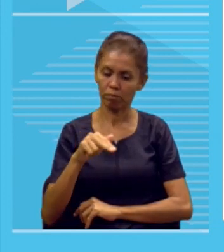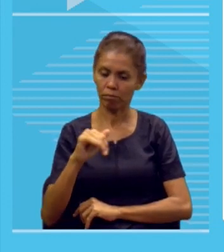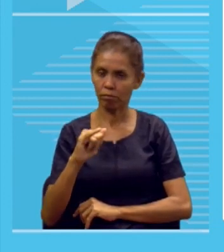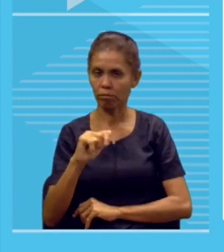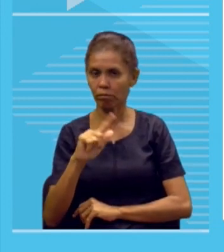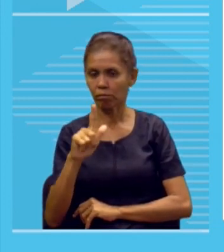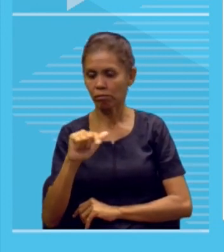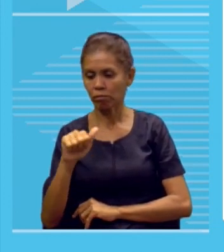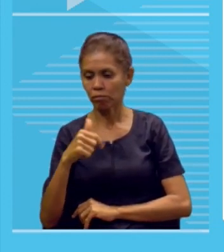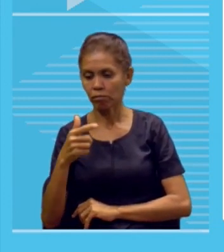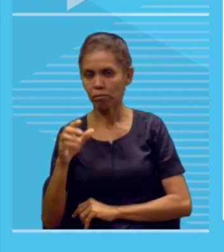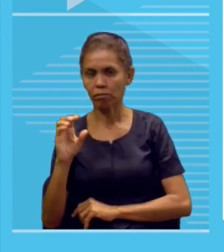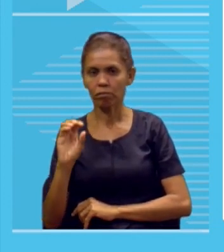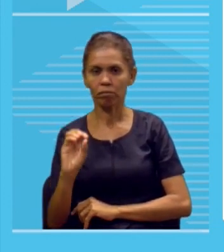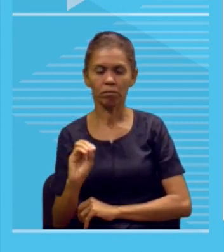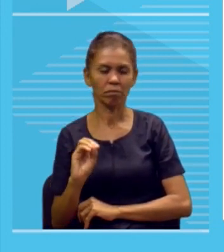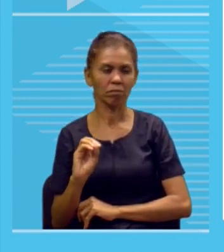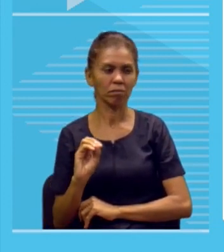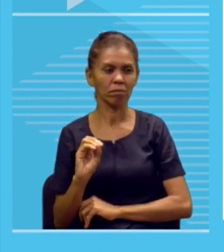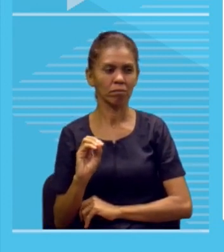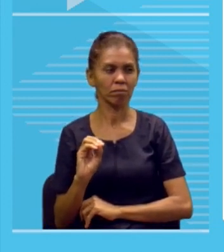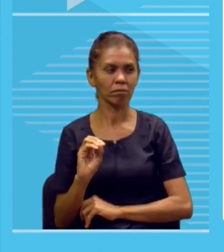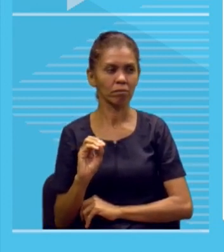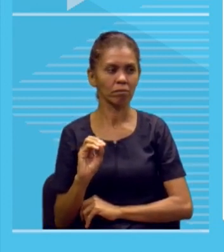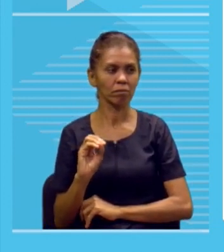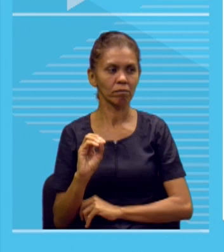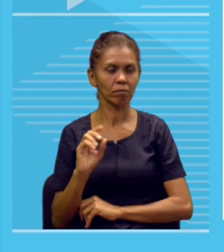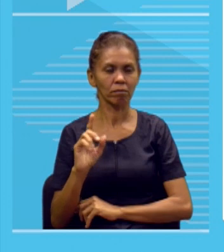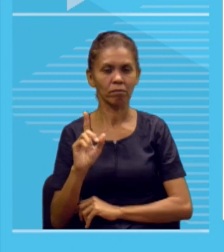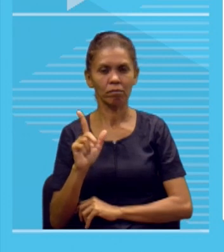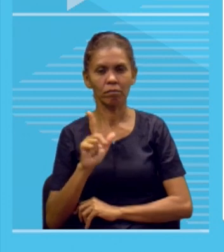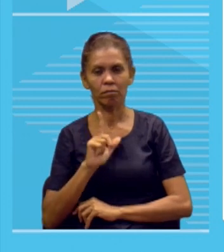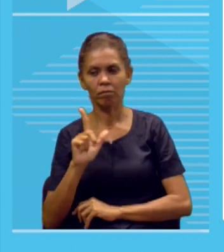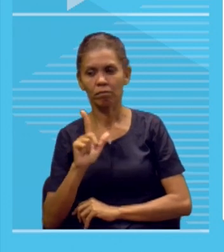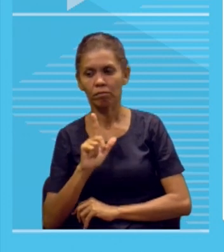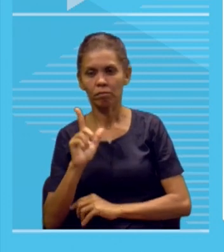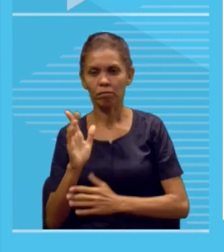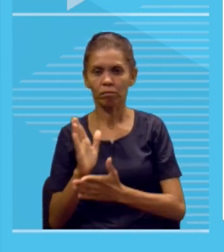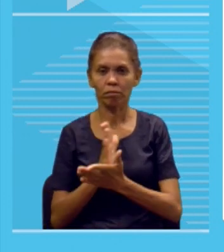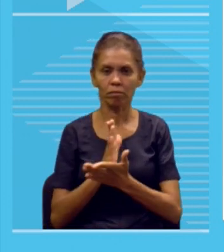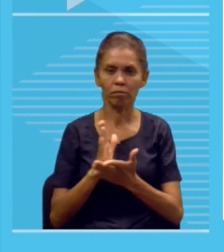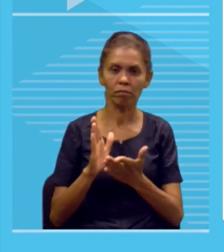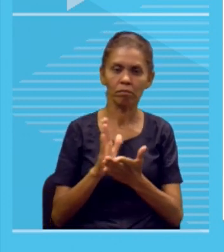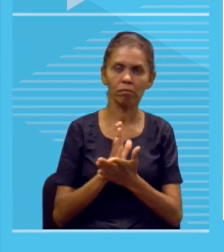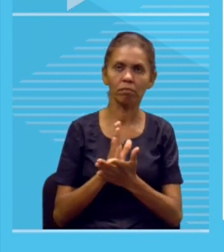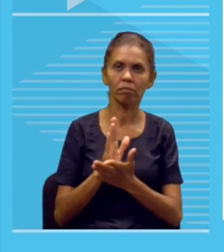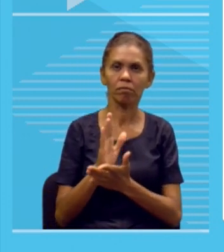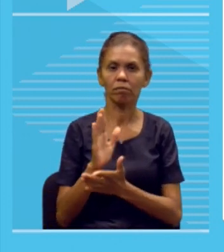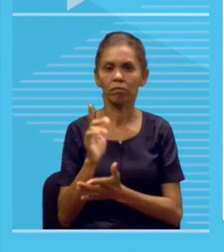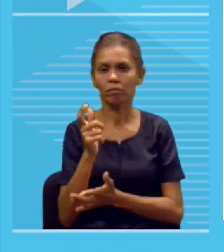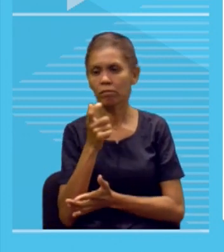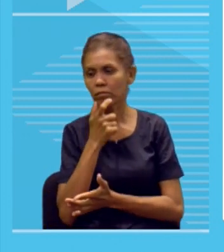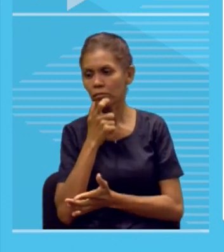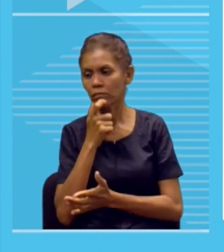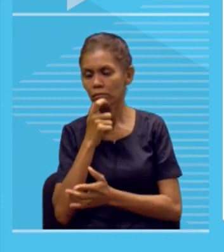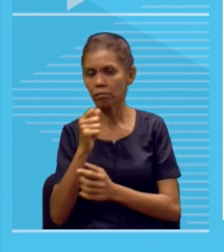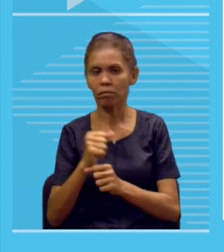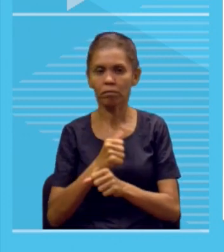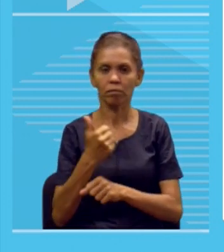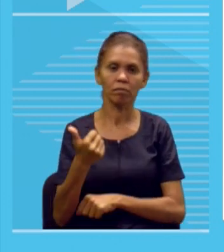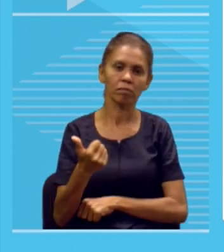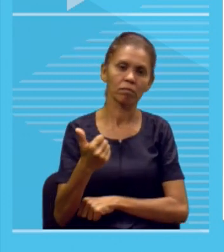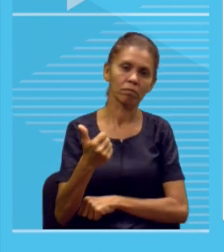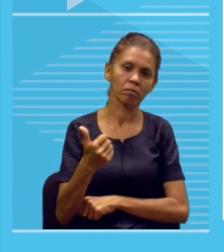lógica mundial, a urbanização ela tem início ali na Inglaterra, por volta de